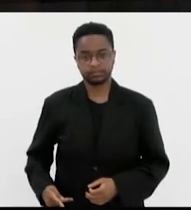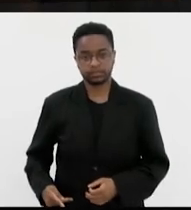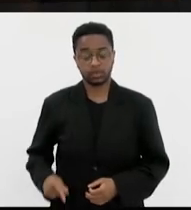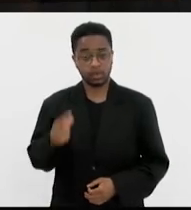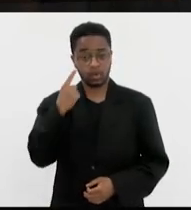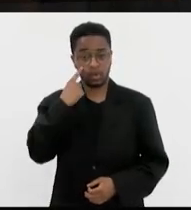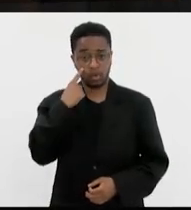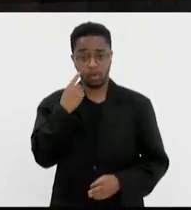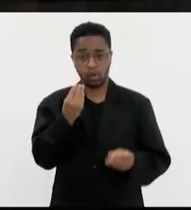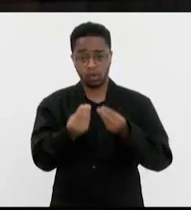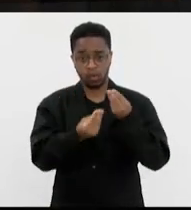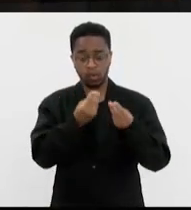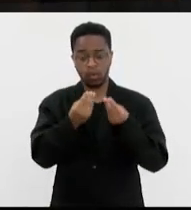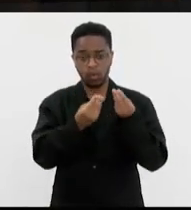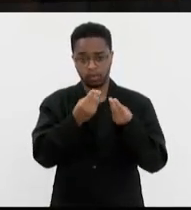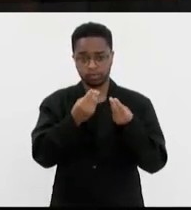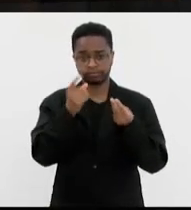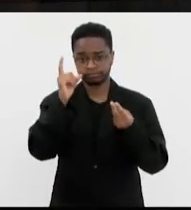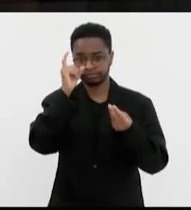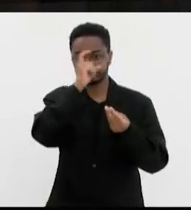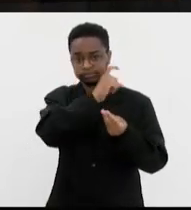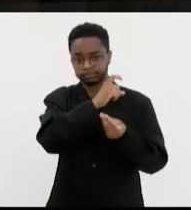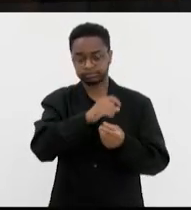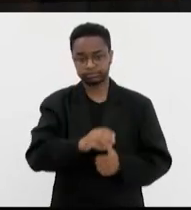Olha que dureza, deputado Josemar.